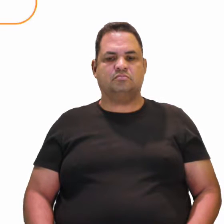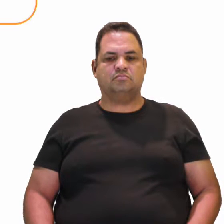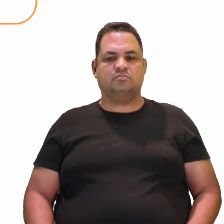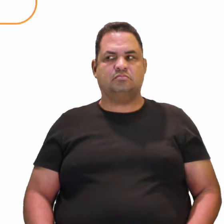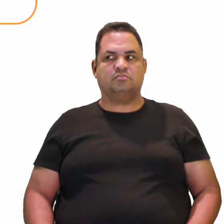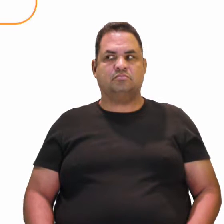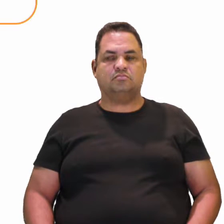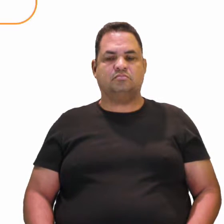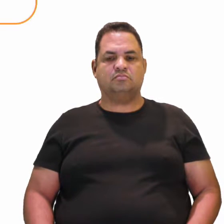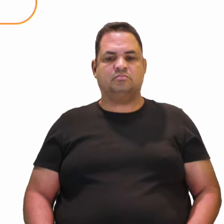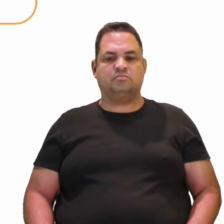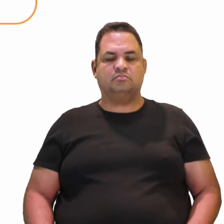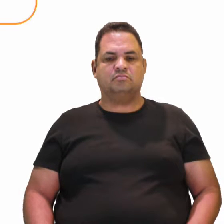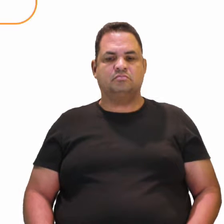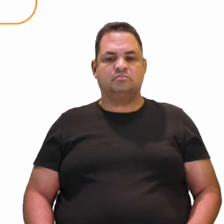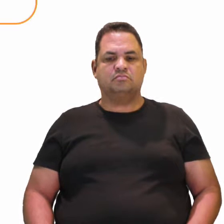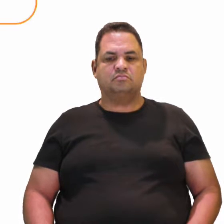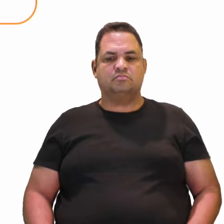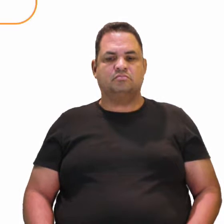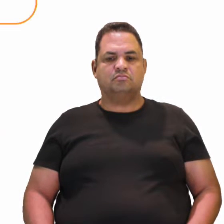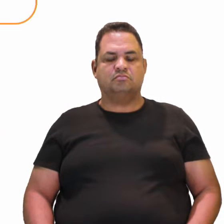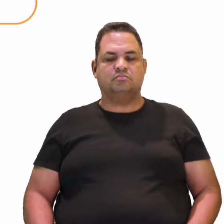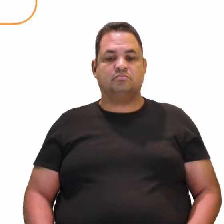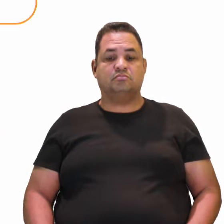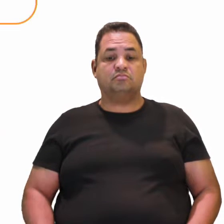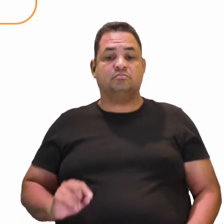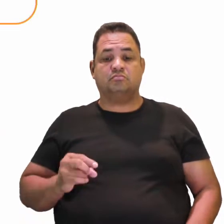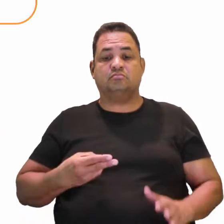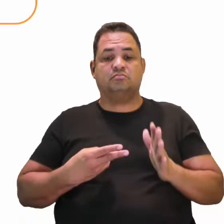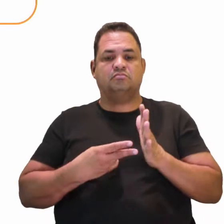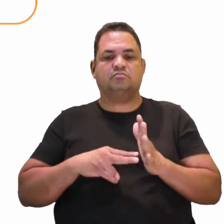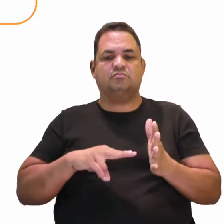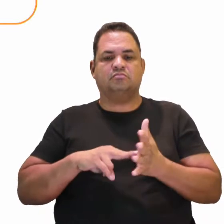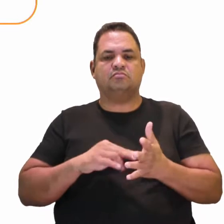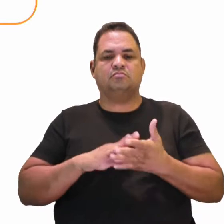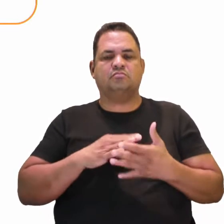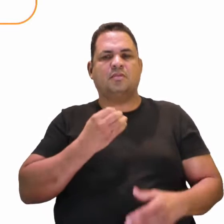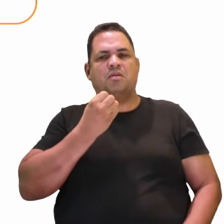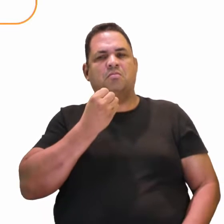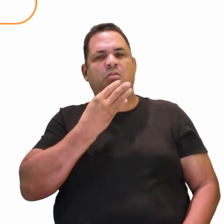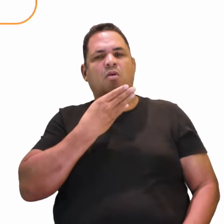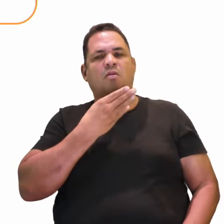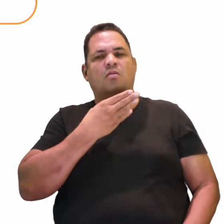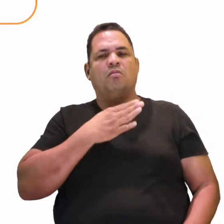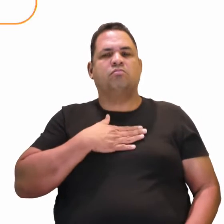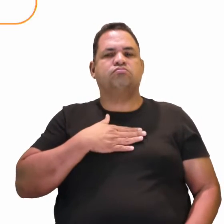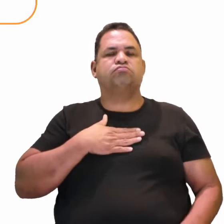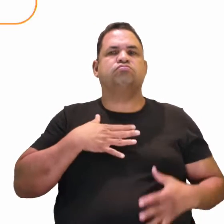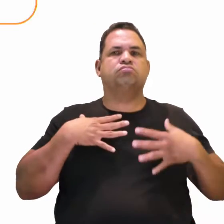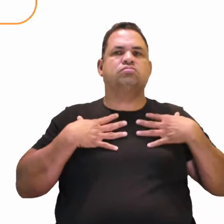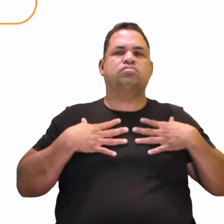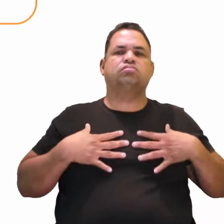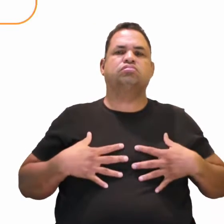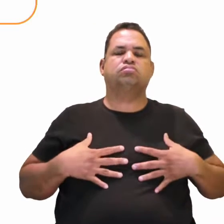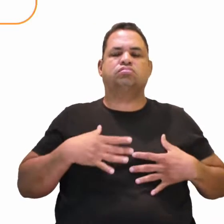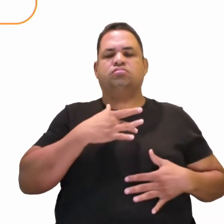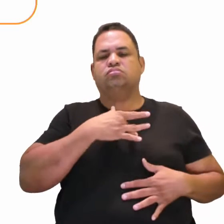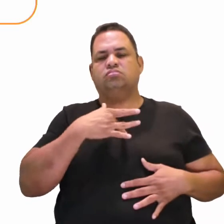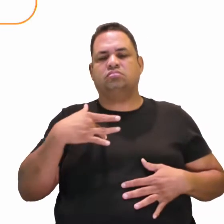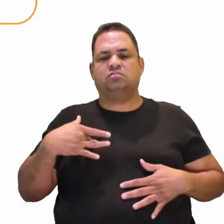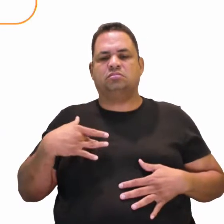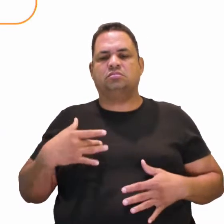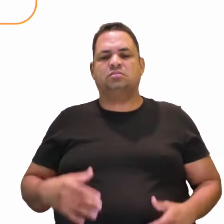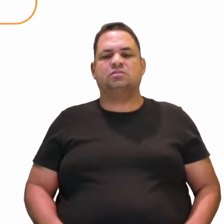seu well-being. O que é isso? No seu bem-estar. Dá esse boost, que é